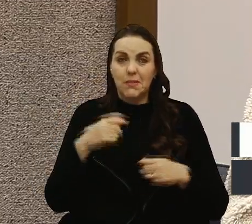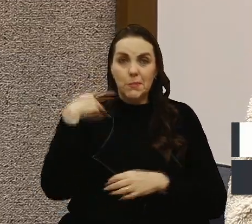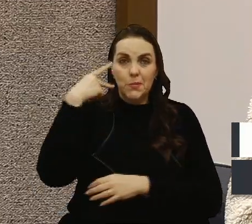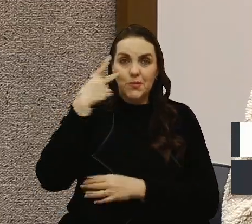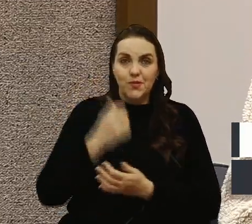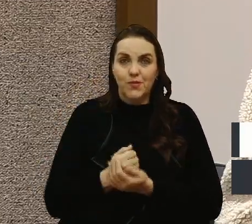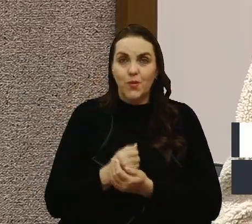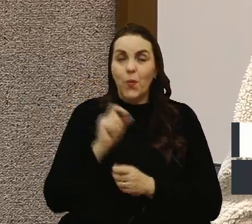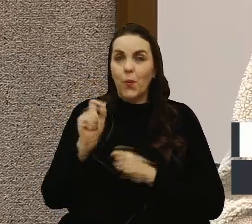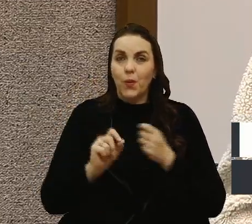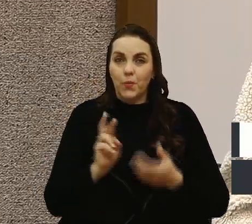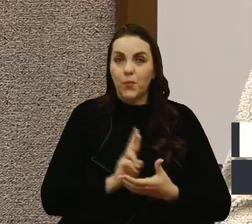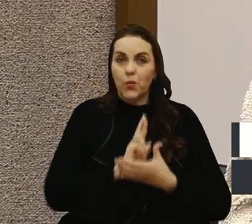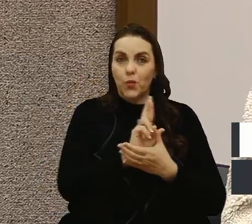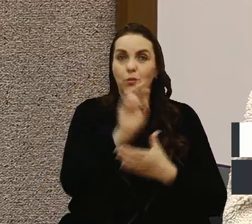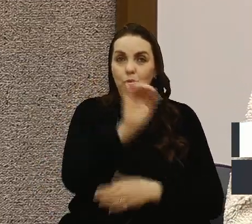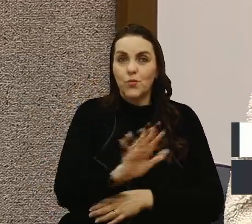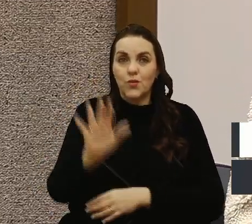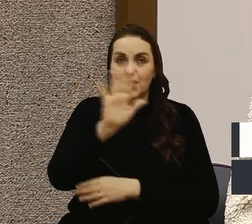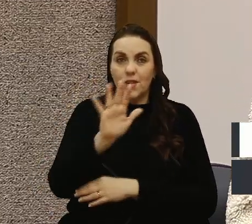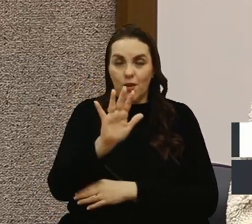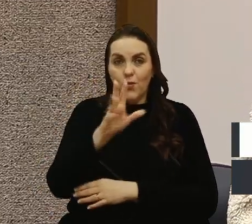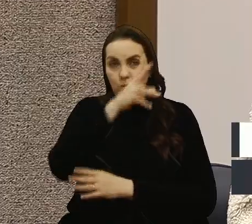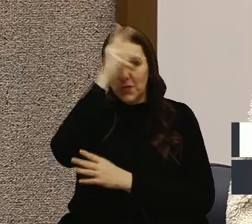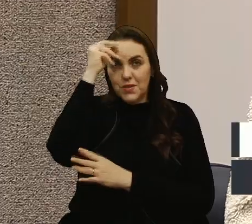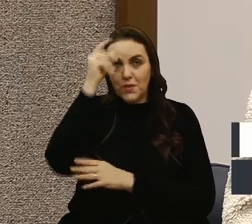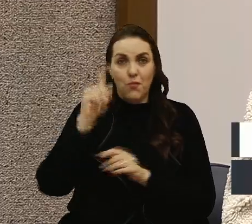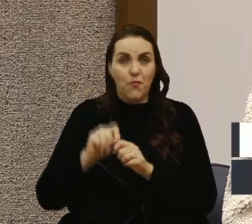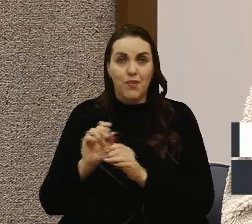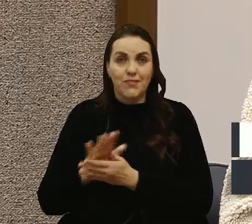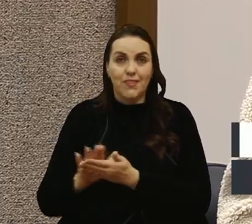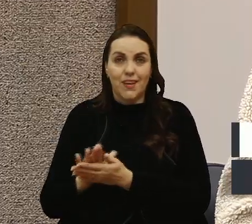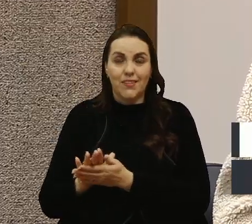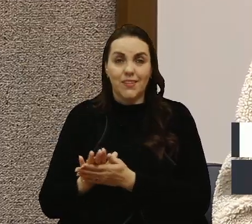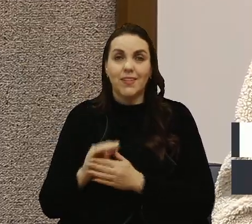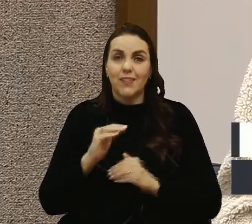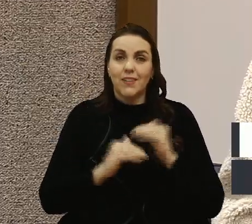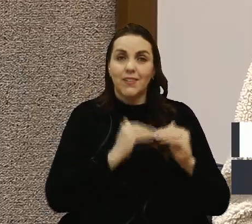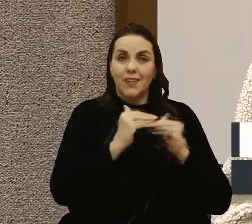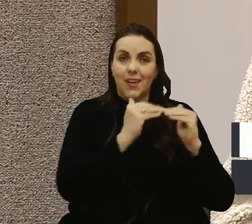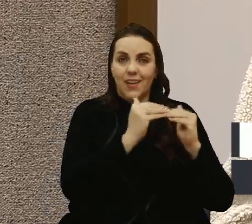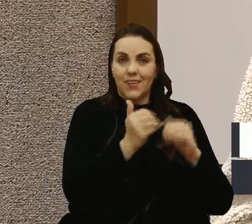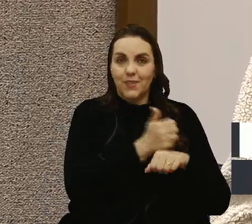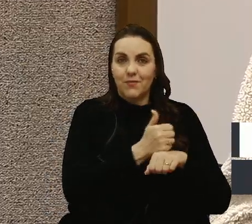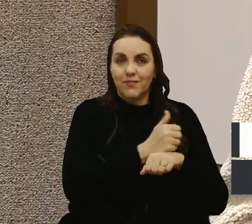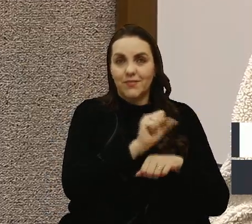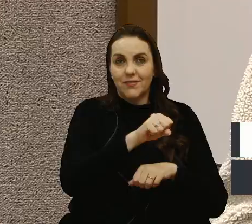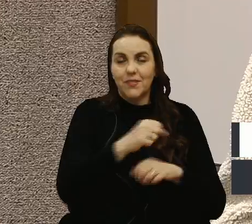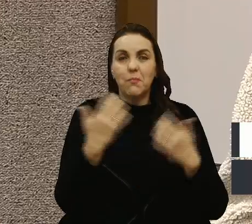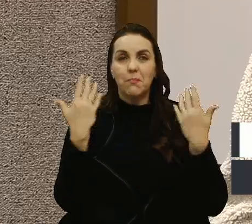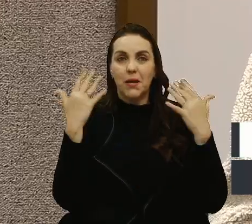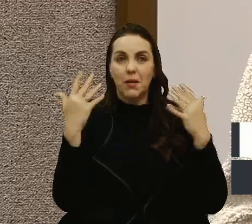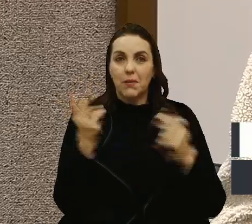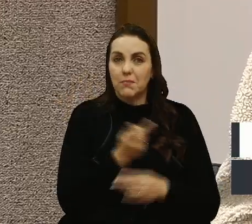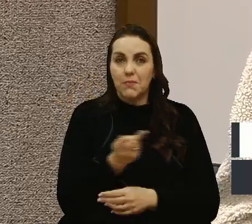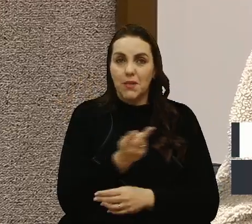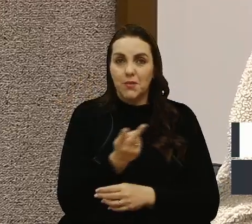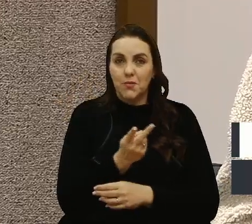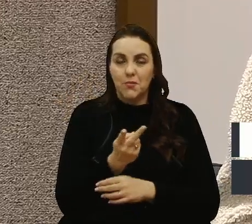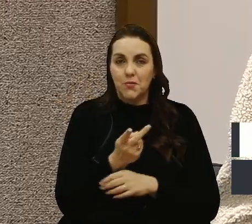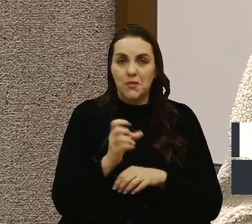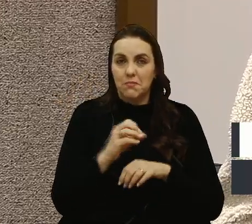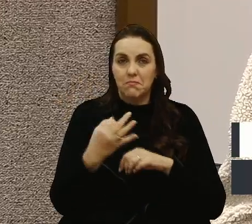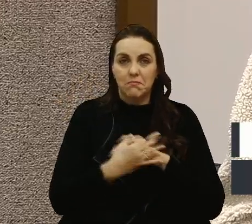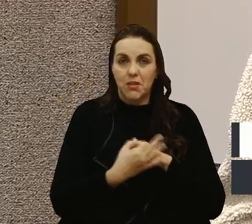que o procurador-geral do município não fez, os procuradores de carreira fizeram. Então, parabéns à doutora Bárbara, parabéns à doutora